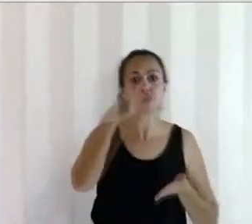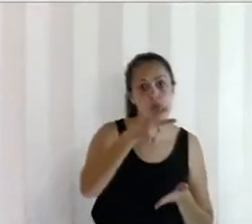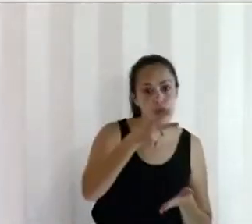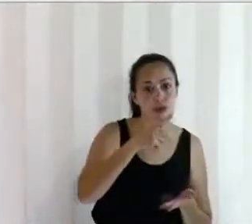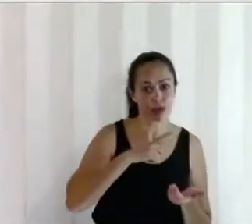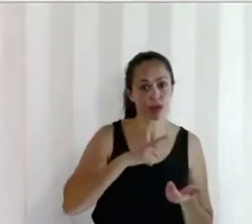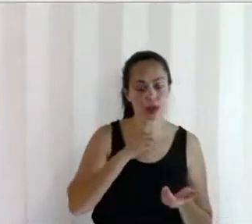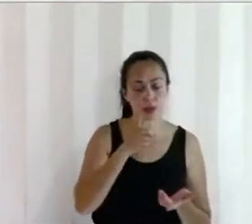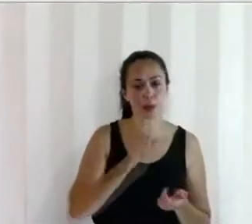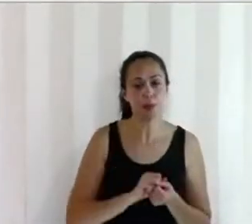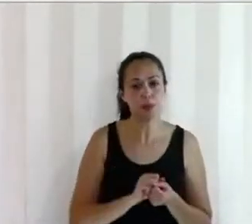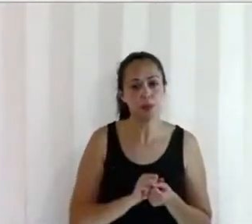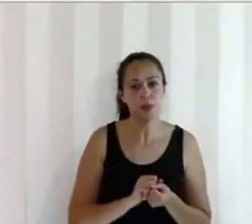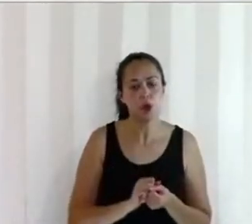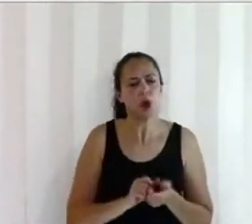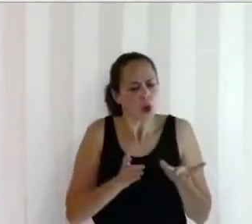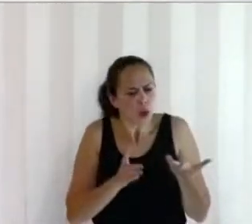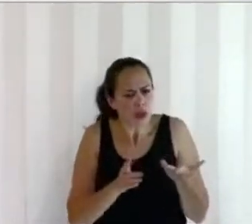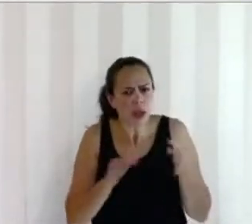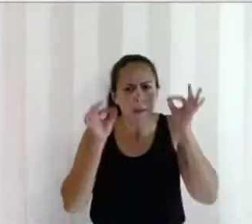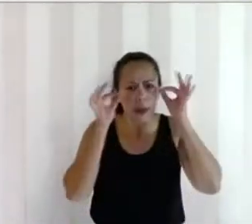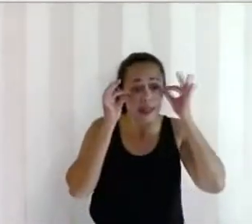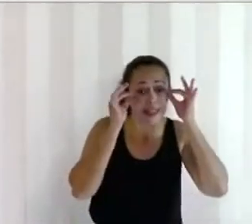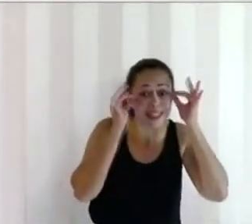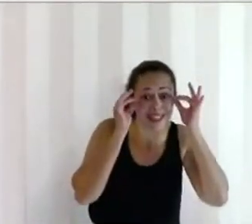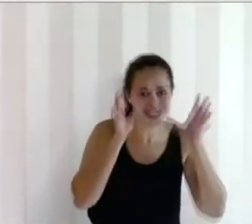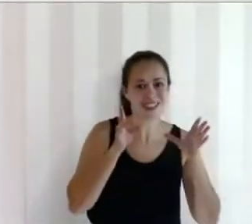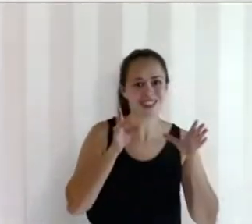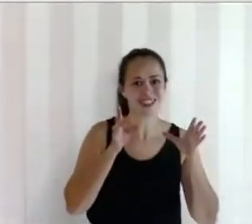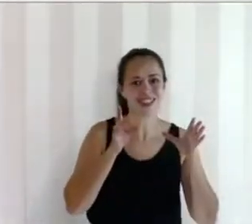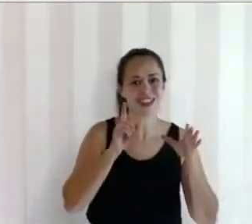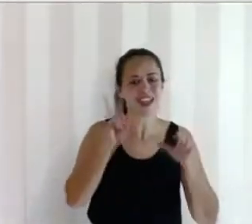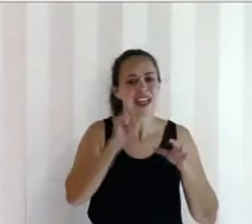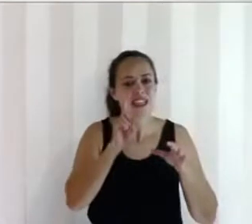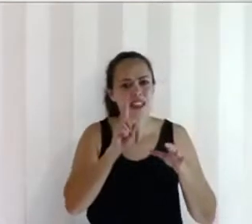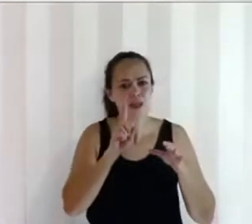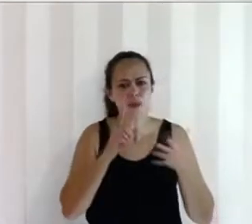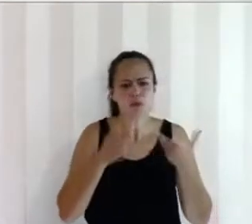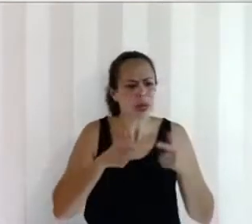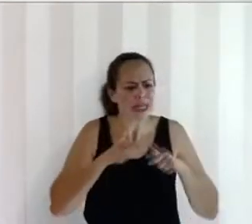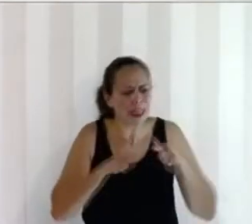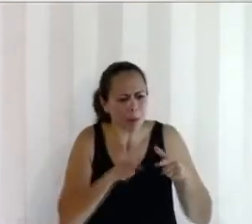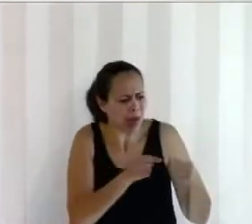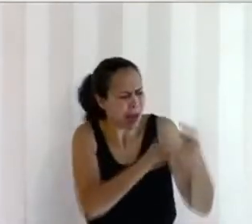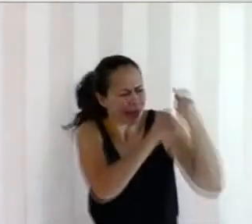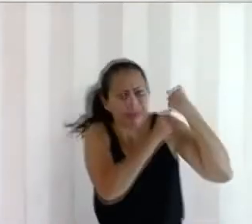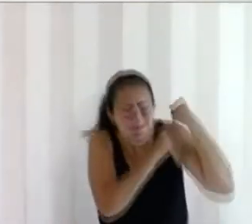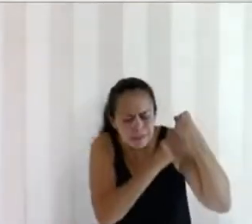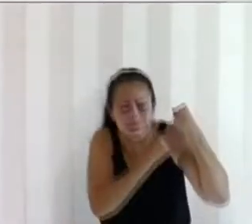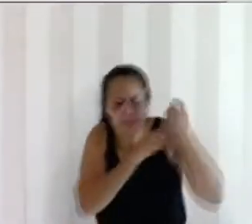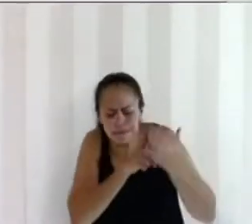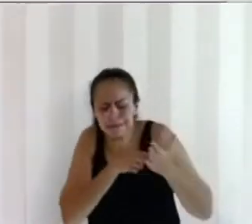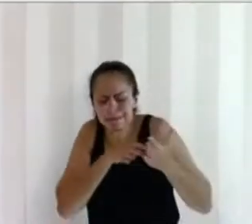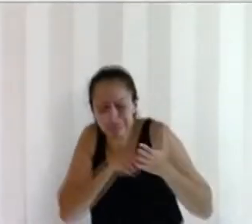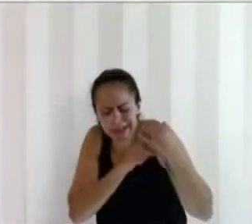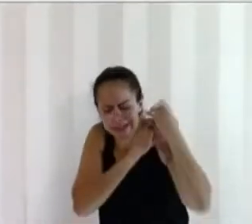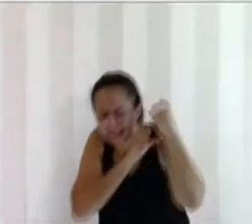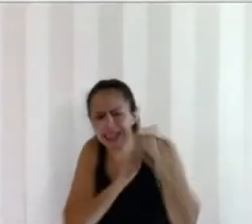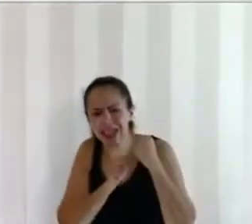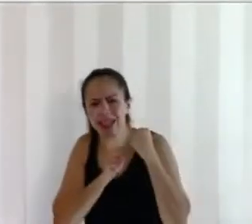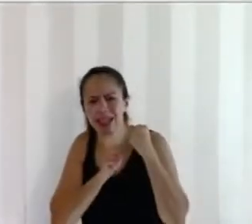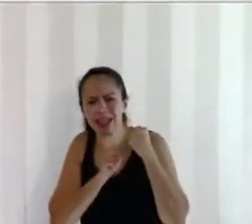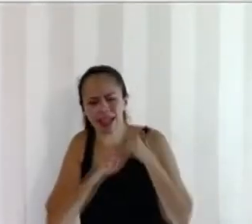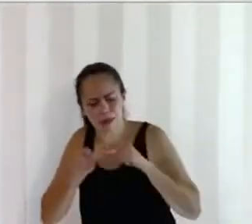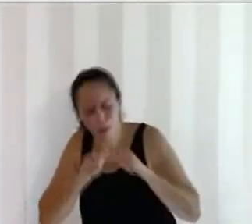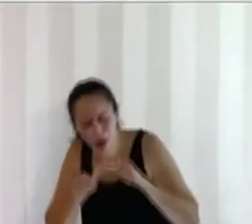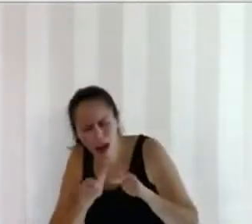se tomar cuidado com o sábado para não carregar cargas, não carregar peso. Esse era um dia para descansar,